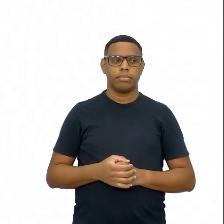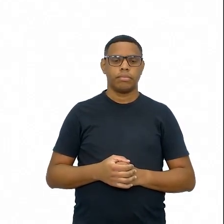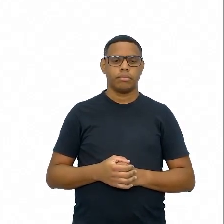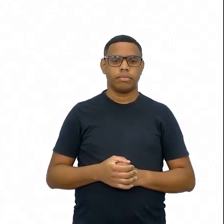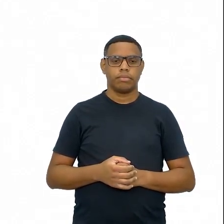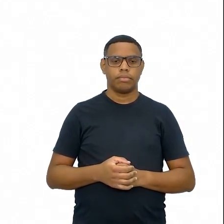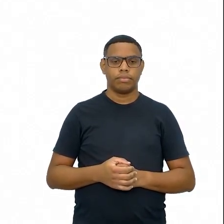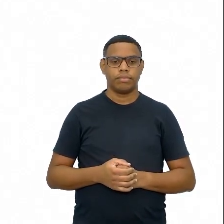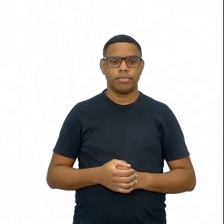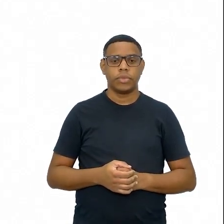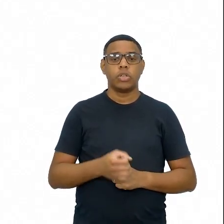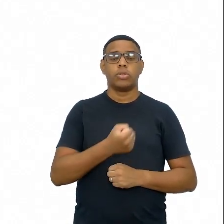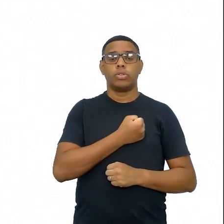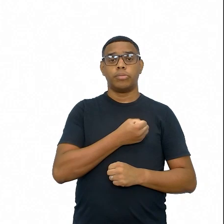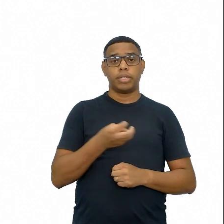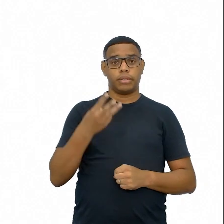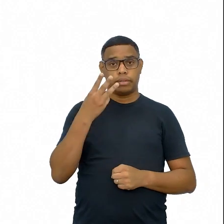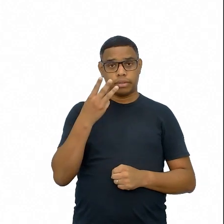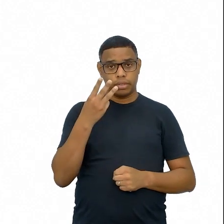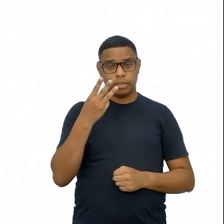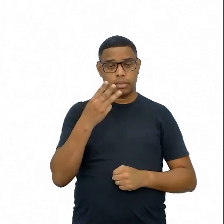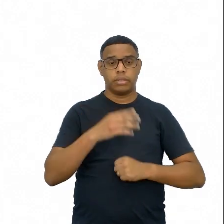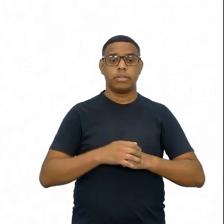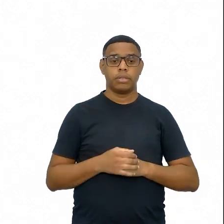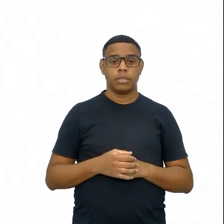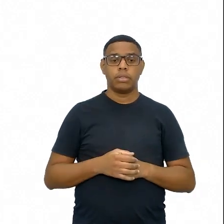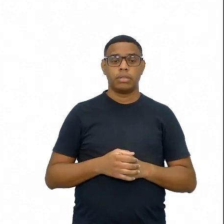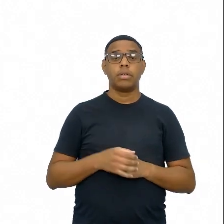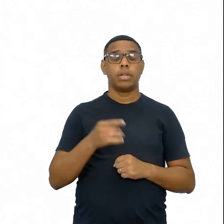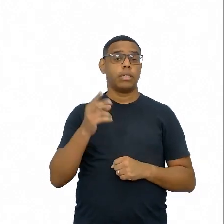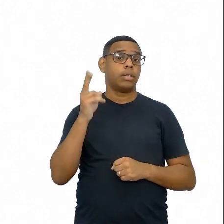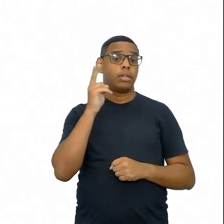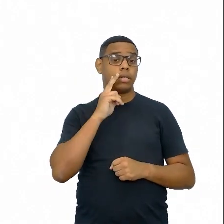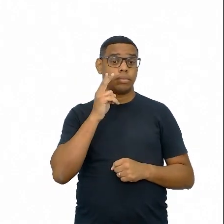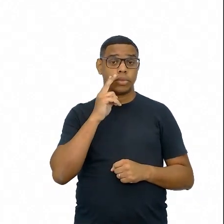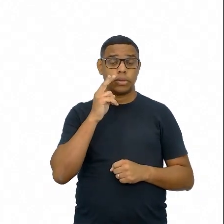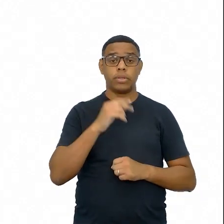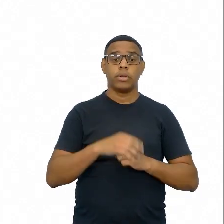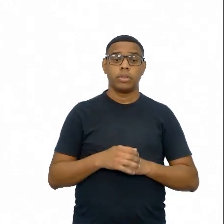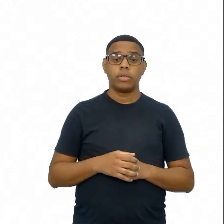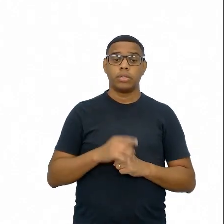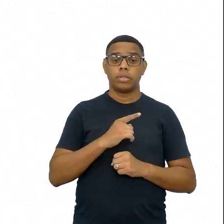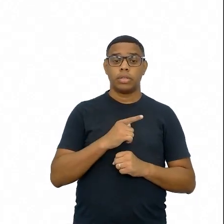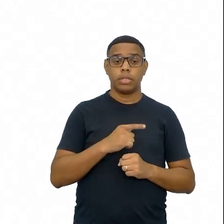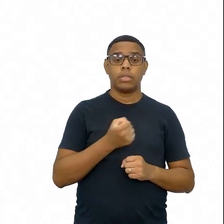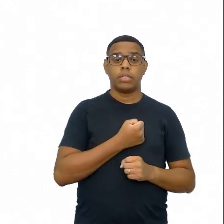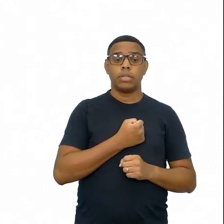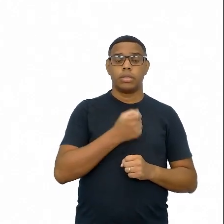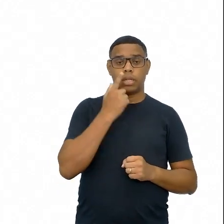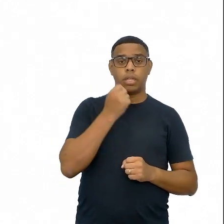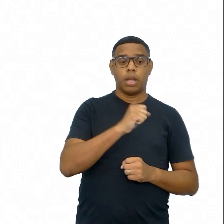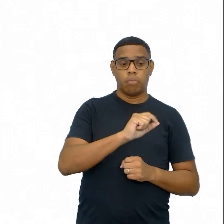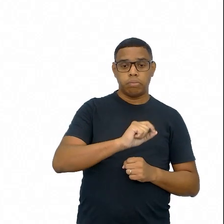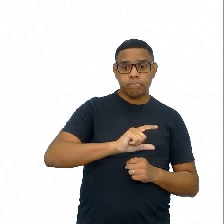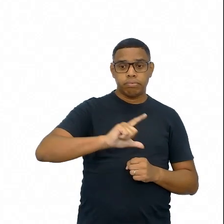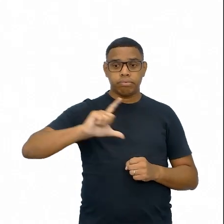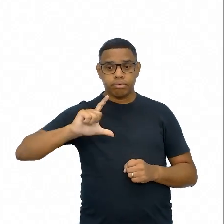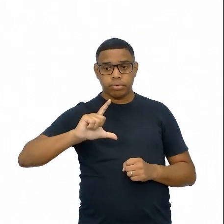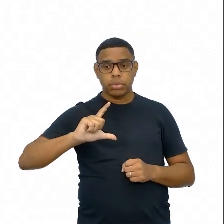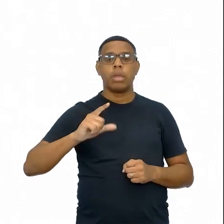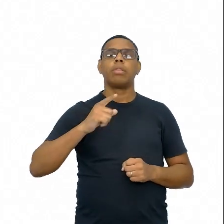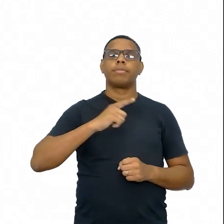Já no item 3, né, retome aqui, né, no caso, a ordem crescente, né, de